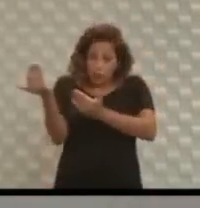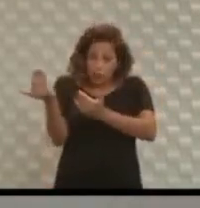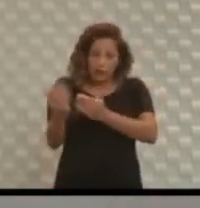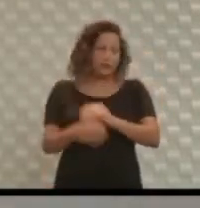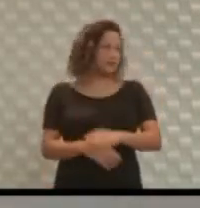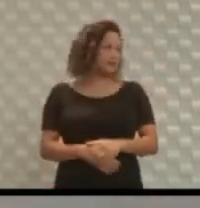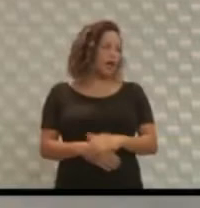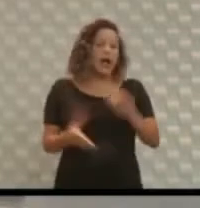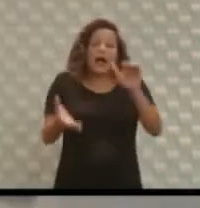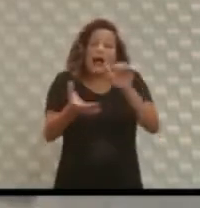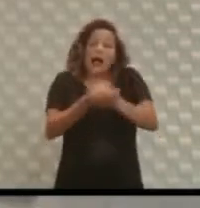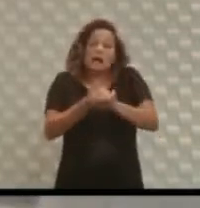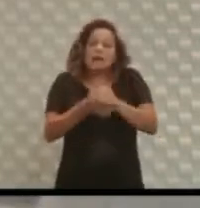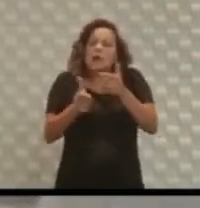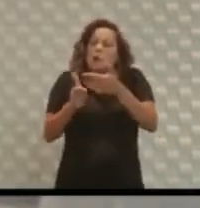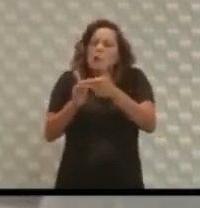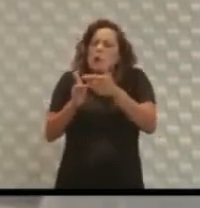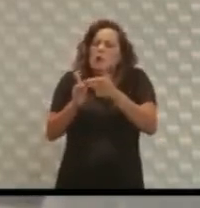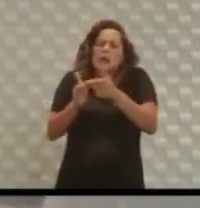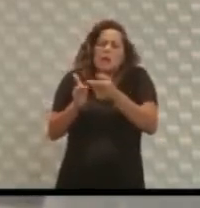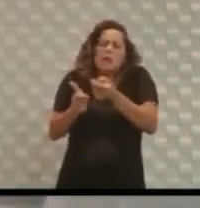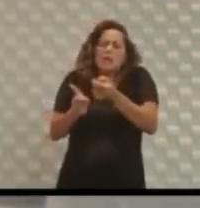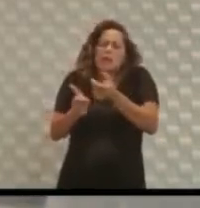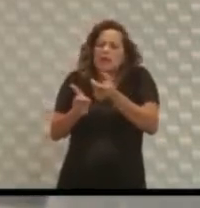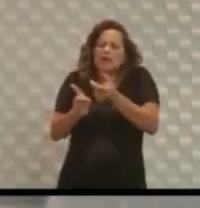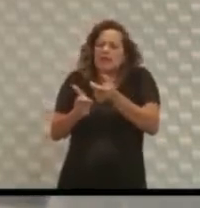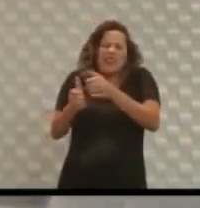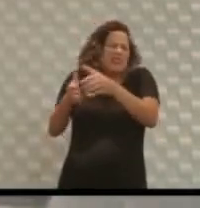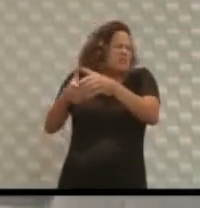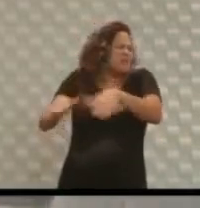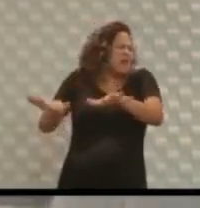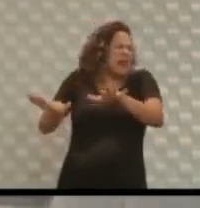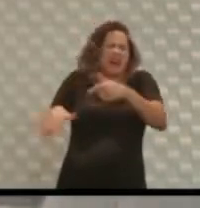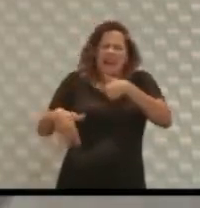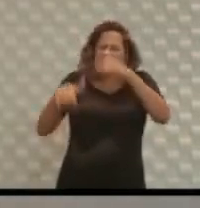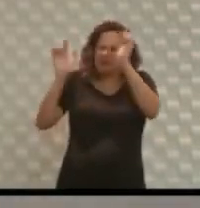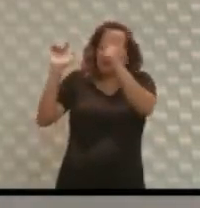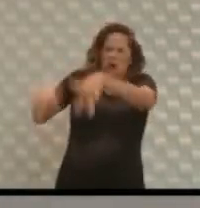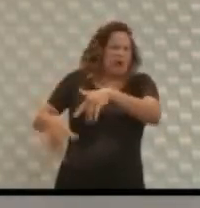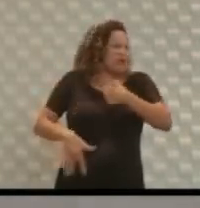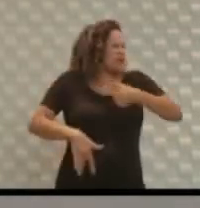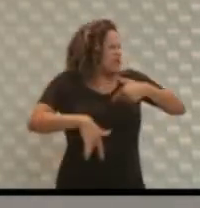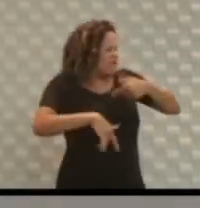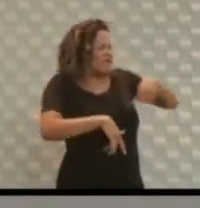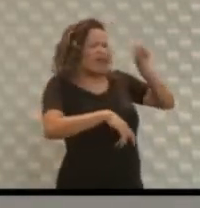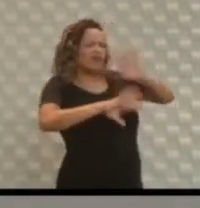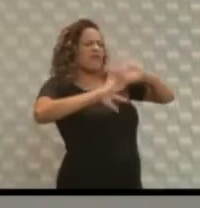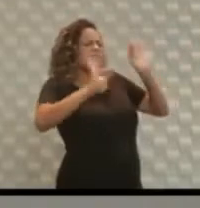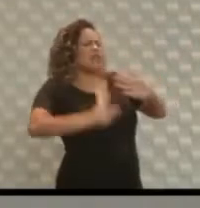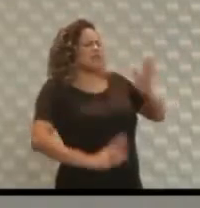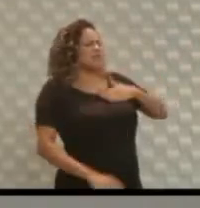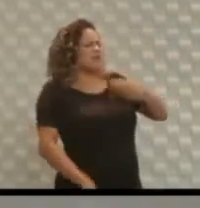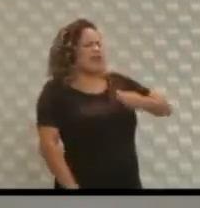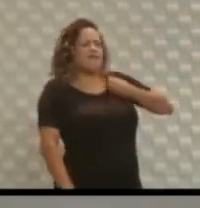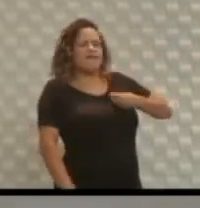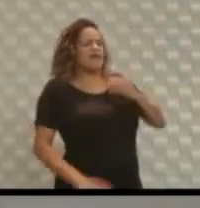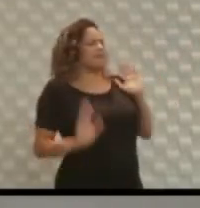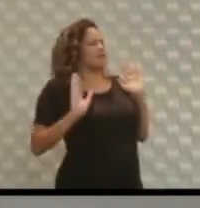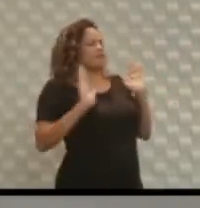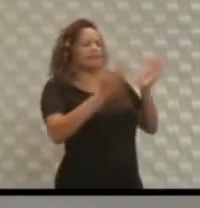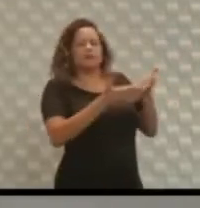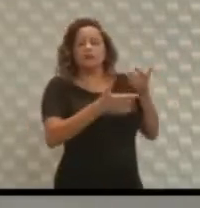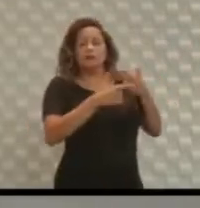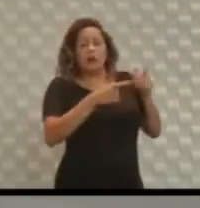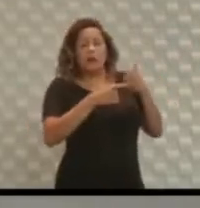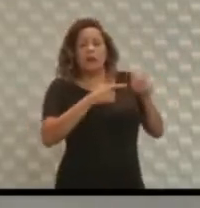qualquer problema, eles se desfazem, eles querem ser felizes, eles partem para outra e vão levando os problemas. Outro dia eu